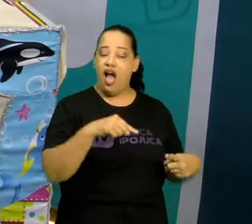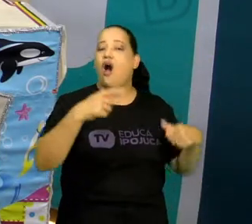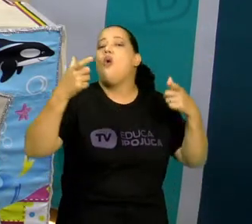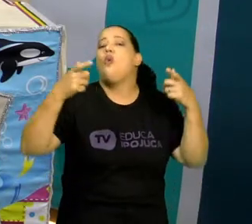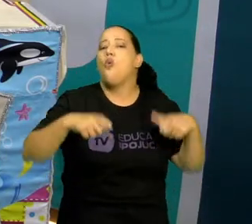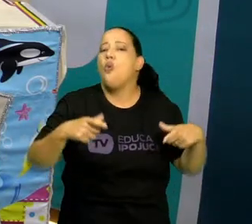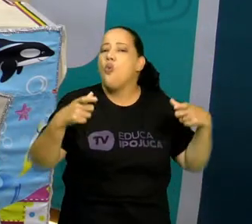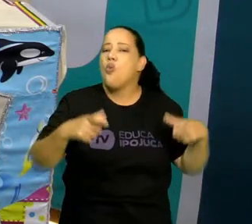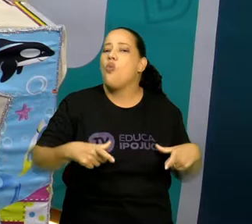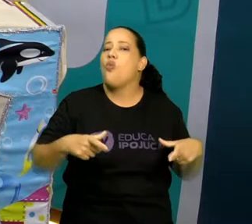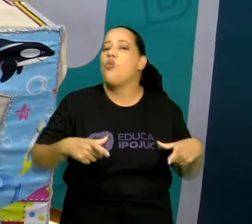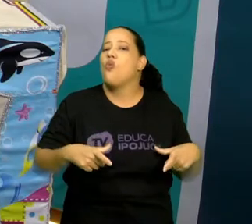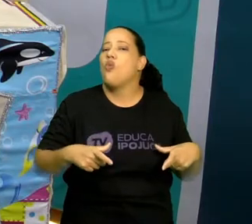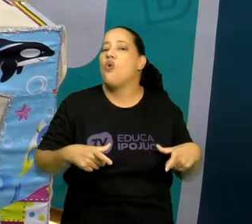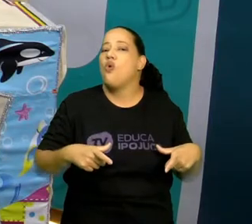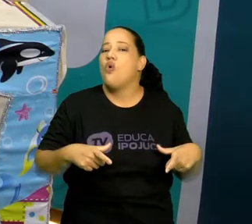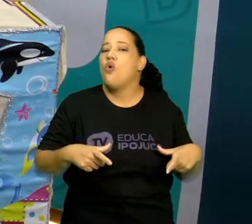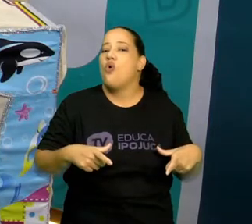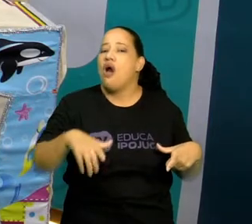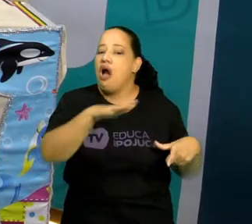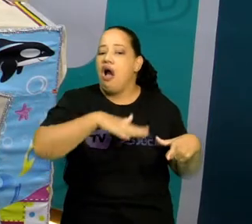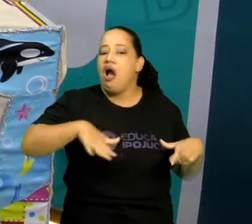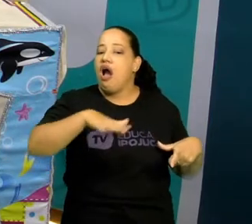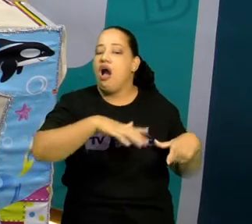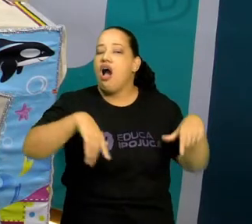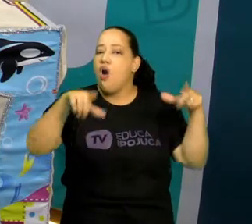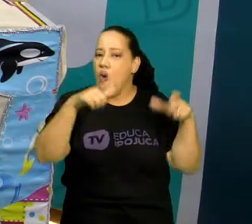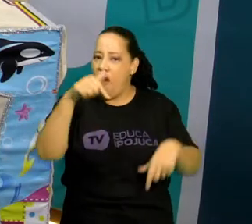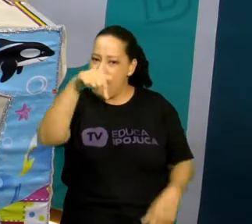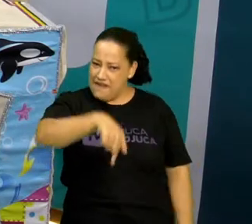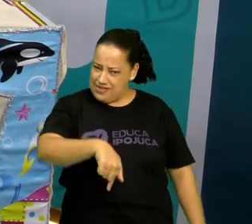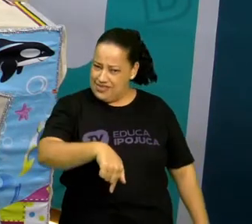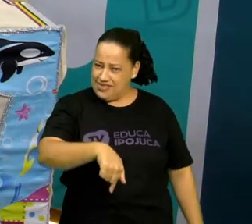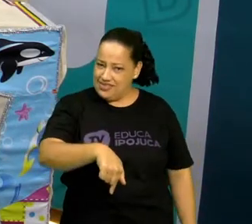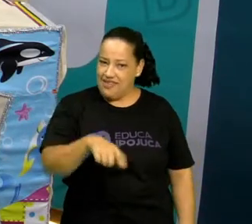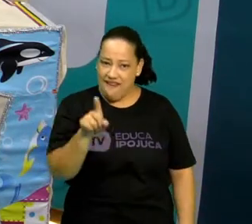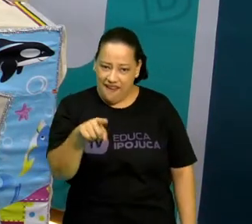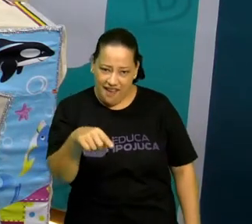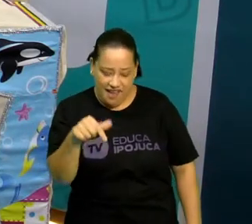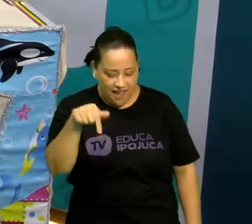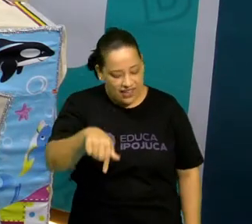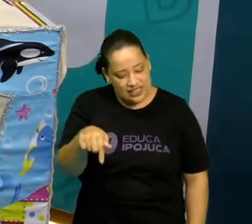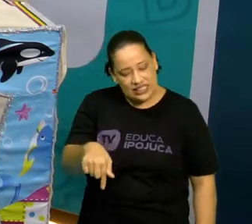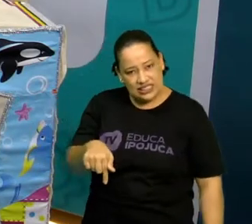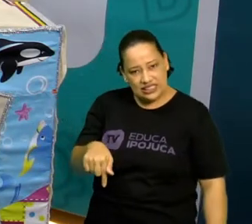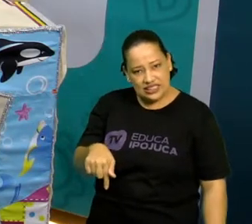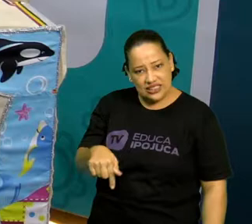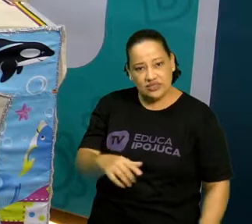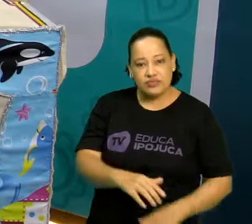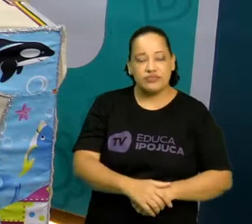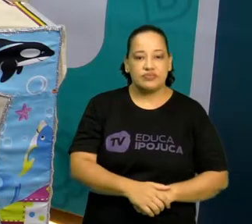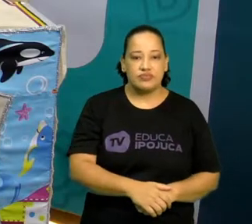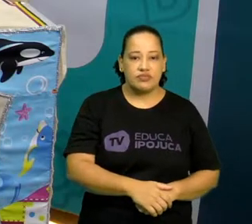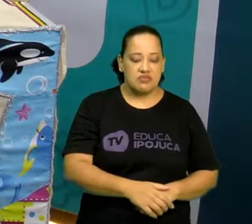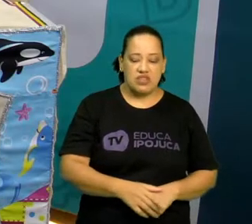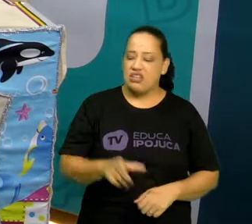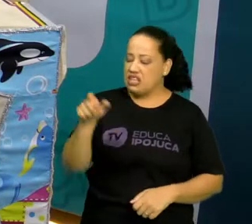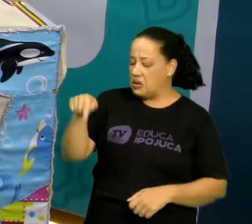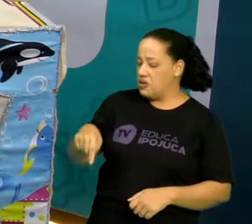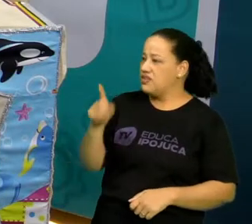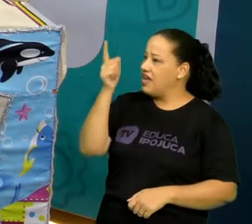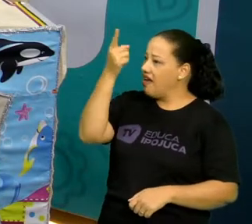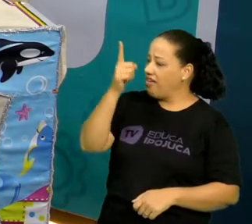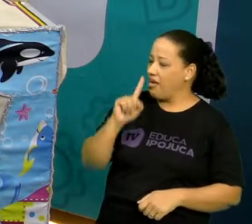Leiturinha? Aqui, né? Aqui, né? E como é o nome desse aqui? É esse negócio aqui amarelo,